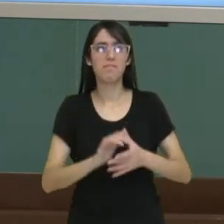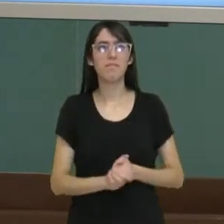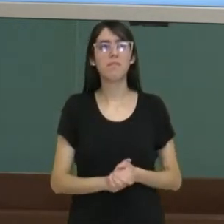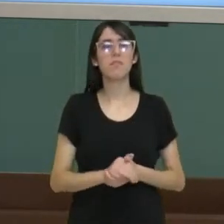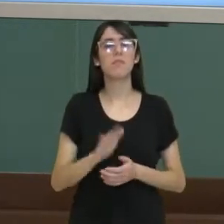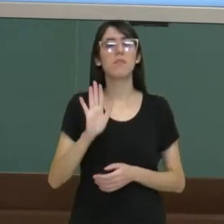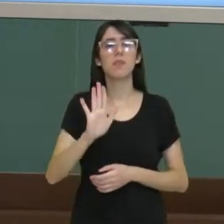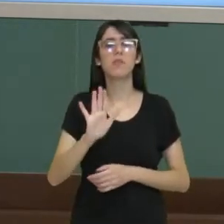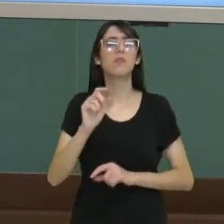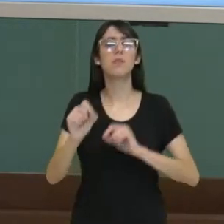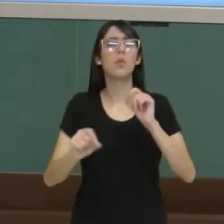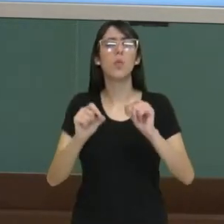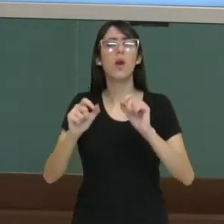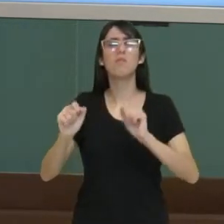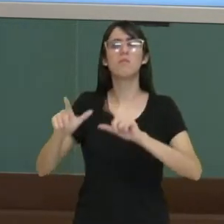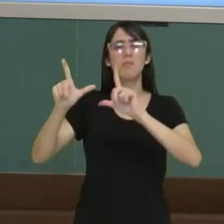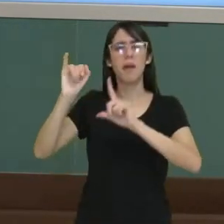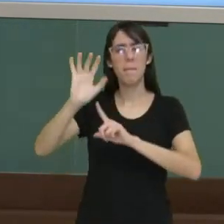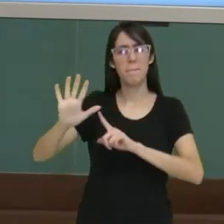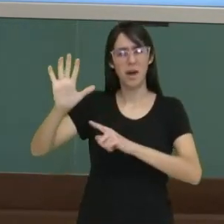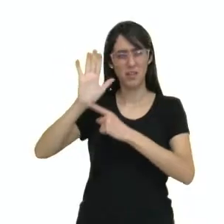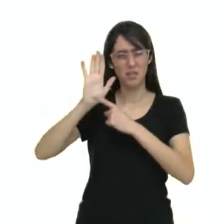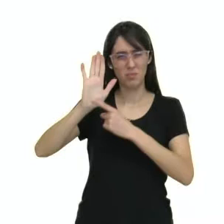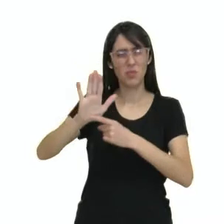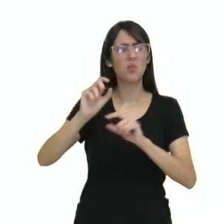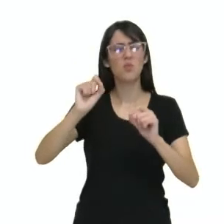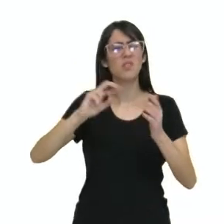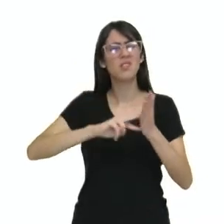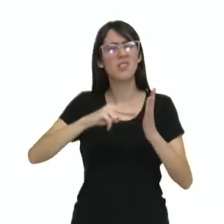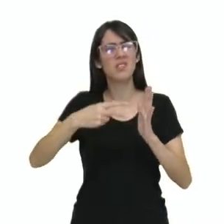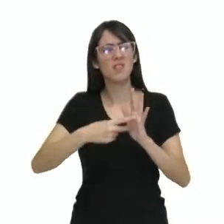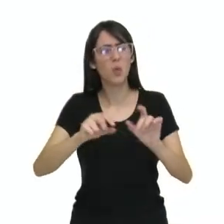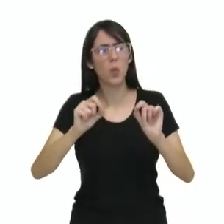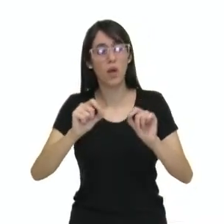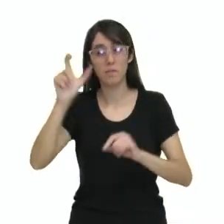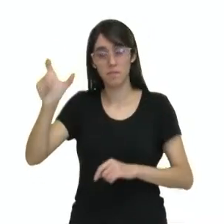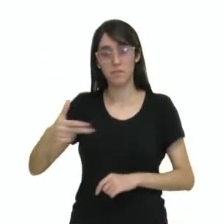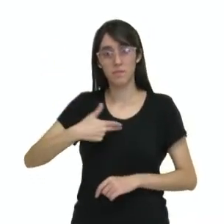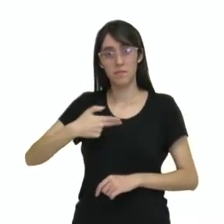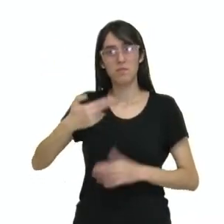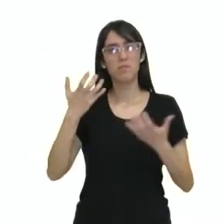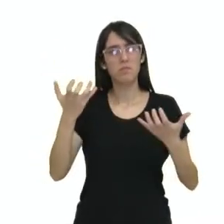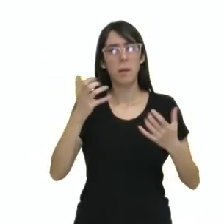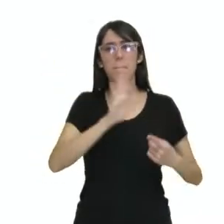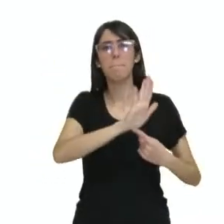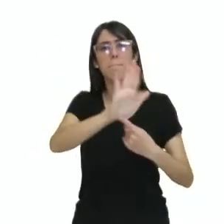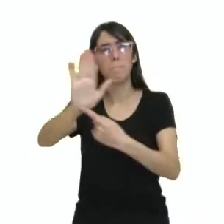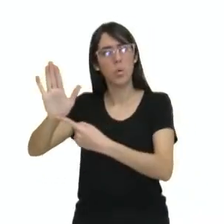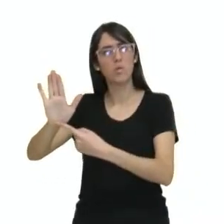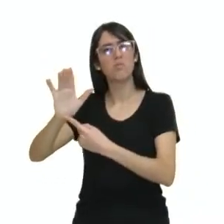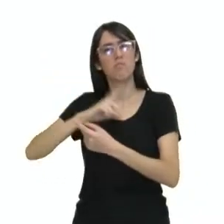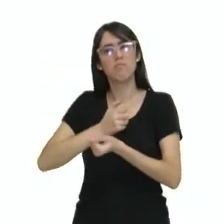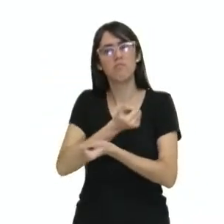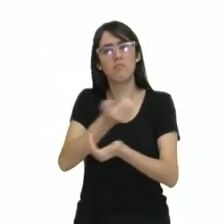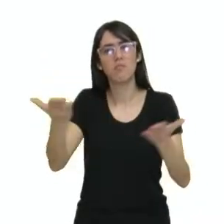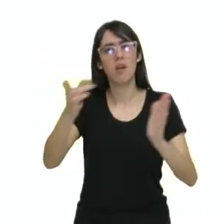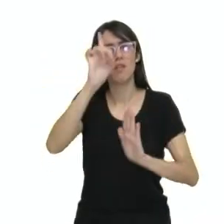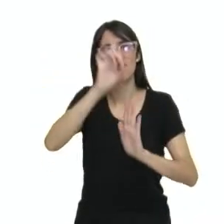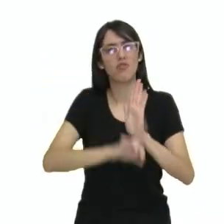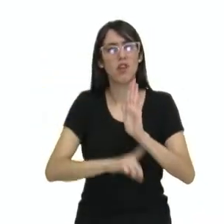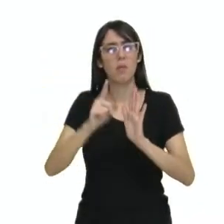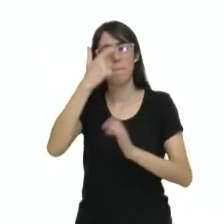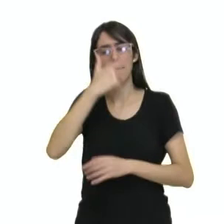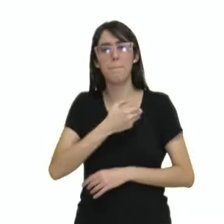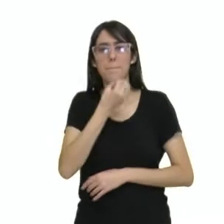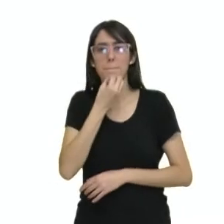esse cartaz, né, ele está querendo transmitir? Ele quer mostrar as conquistas trabalhistas como fruto da bondade do